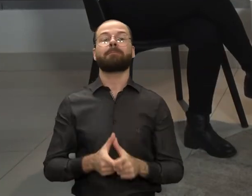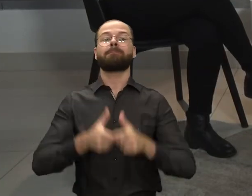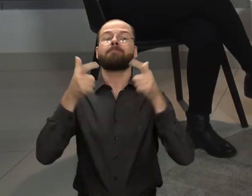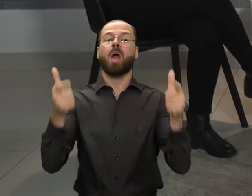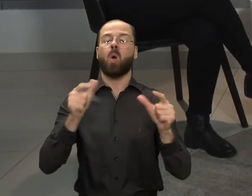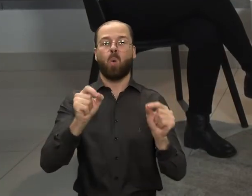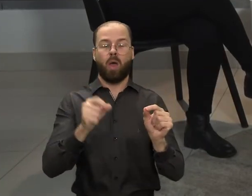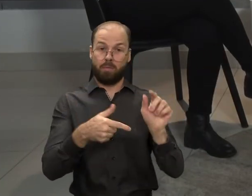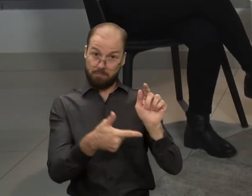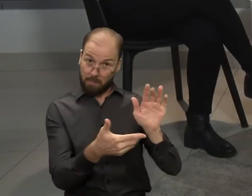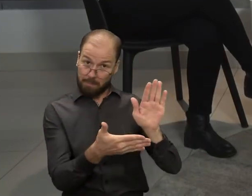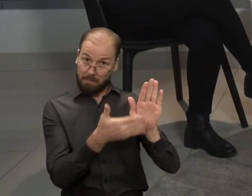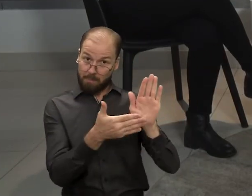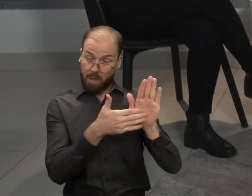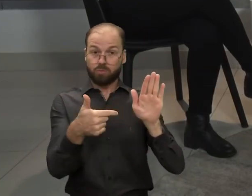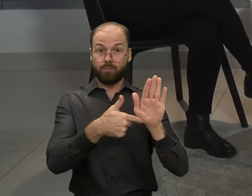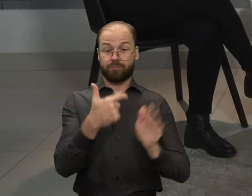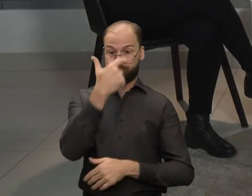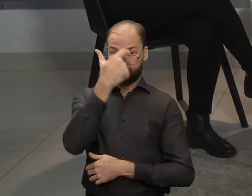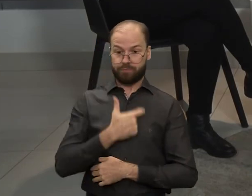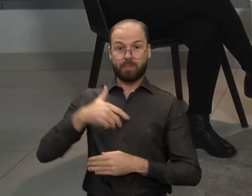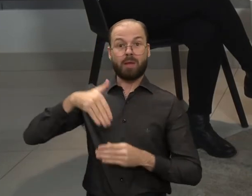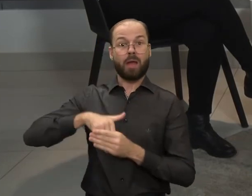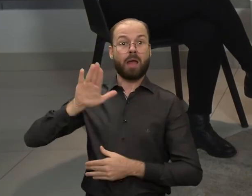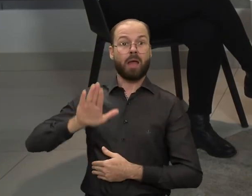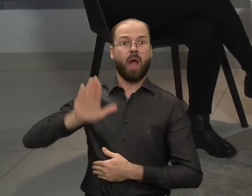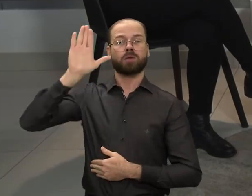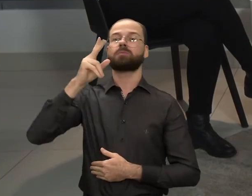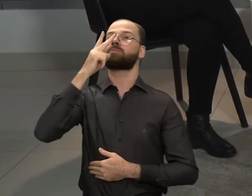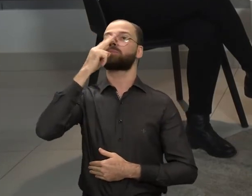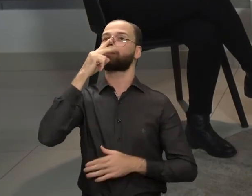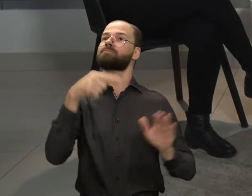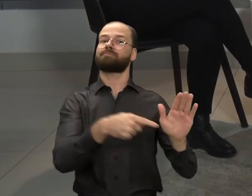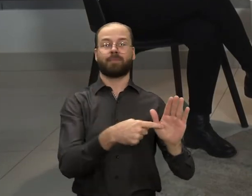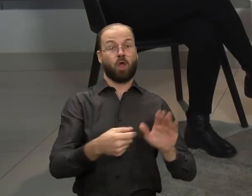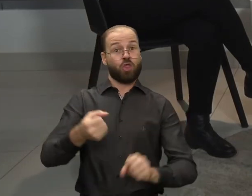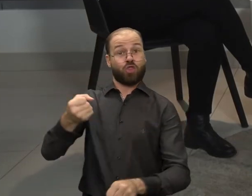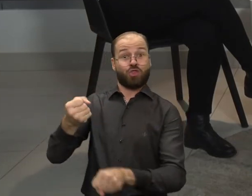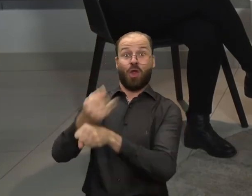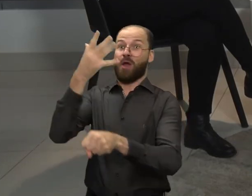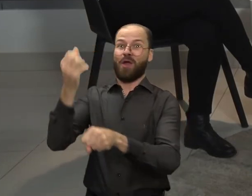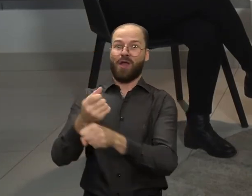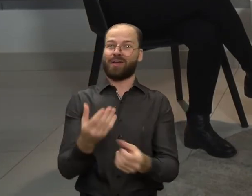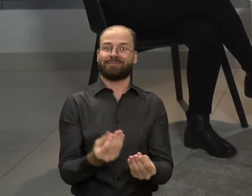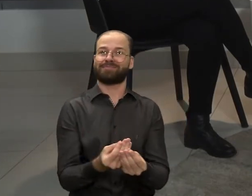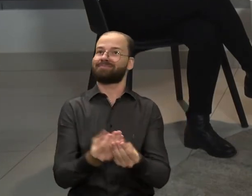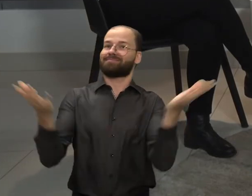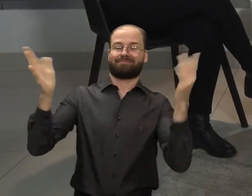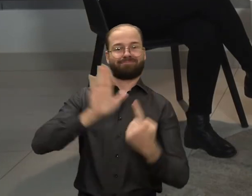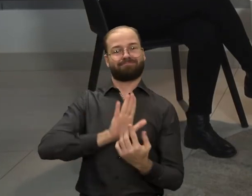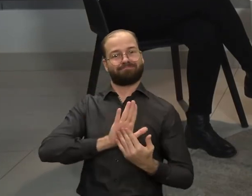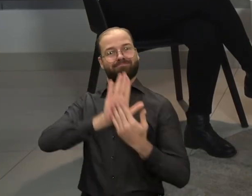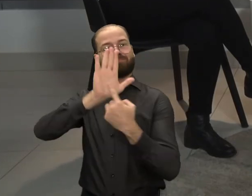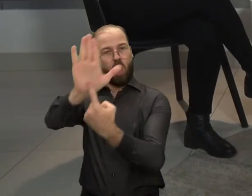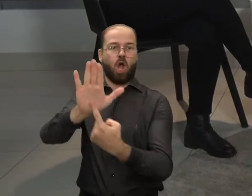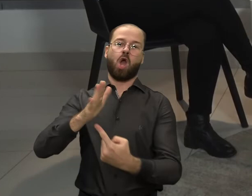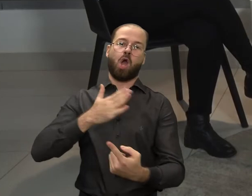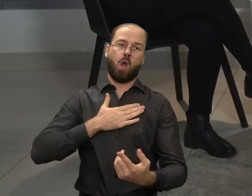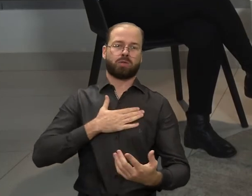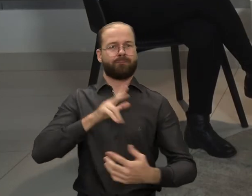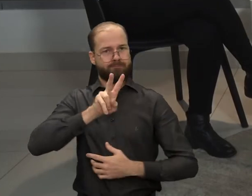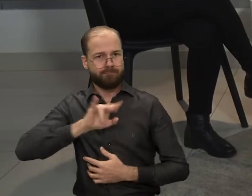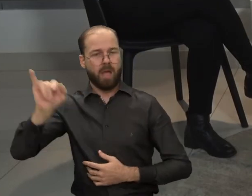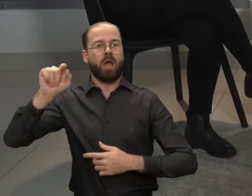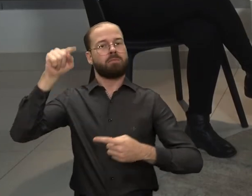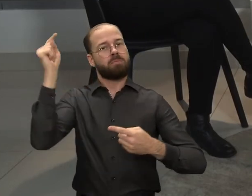planos que o candidato ele coloca aquilo como se aquilo lá fosse uma novidade, como se aquilo lá, né, ele